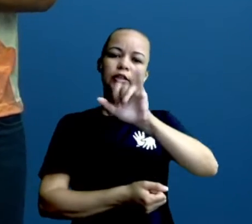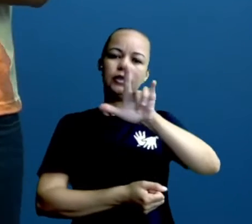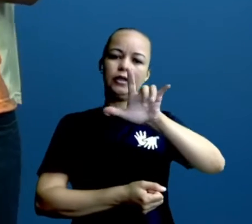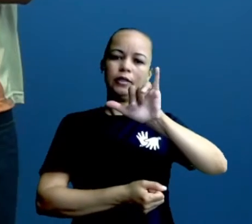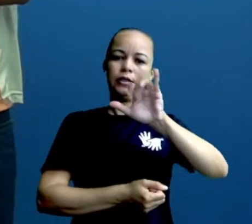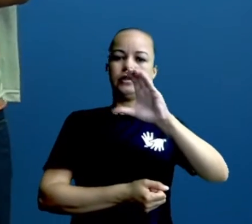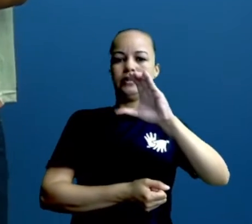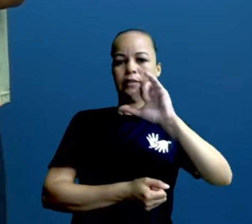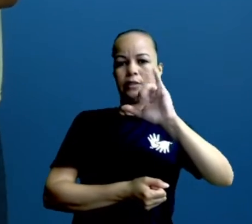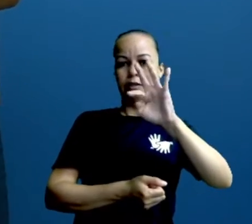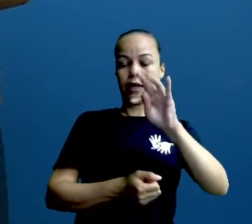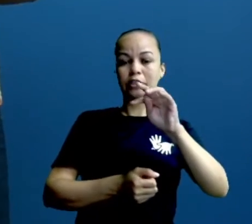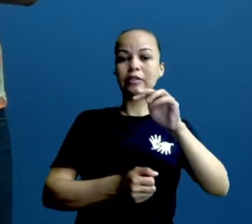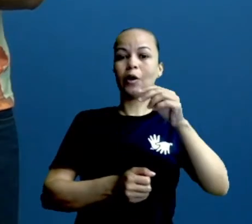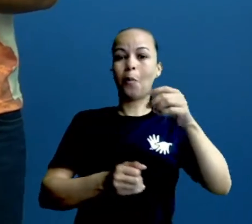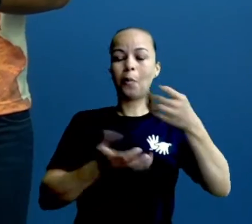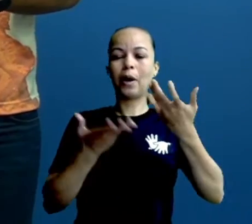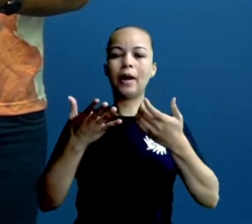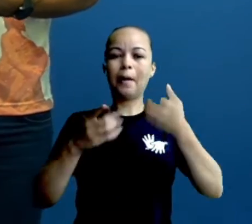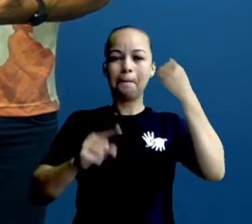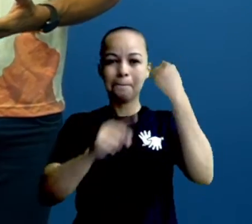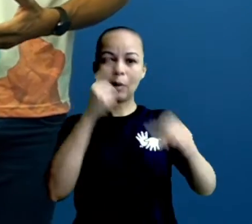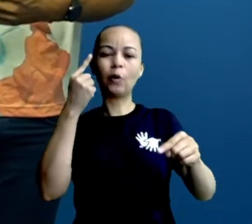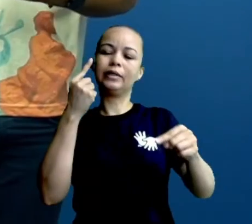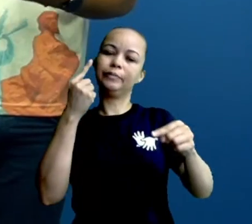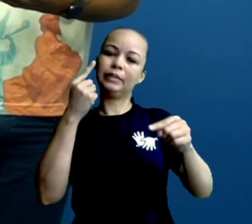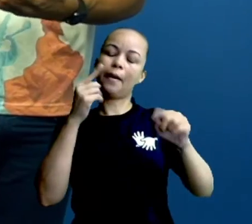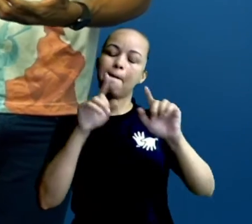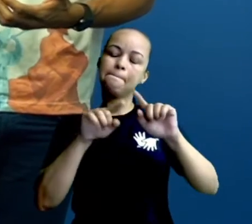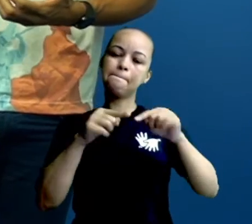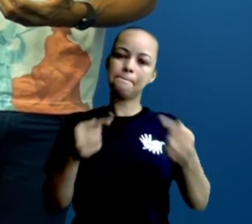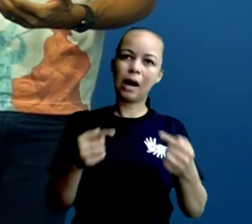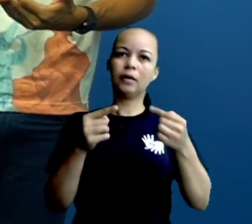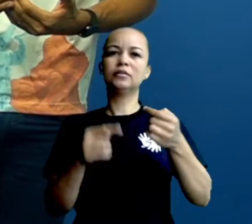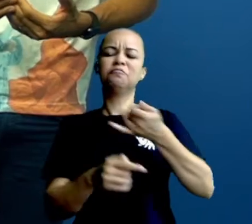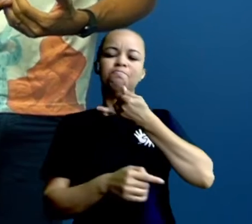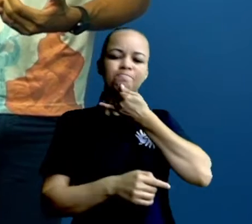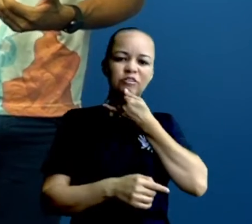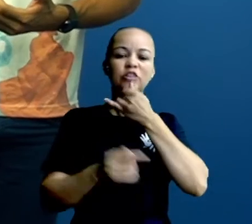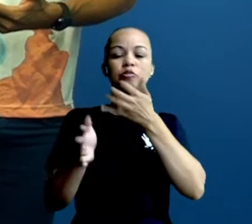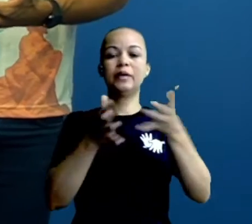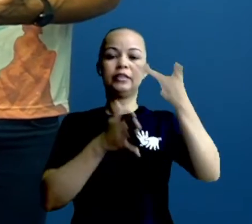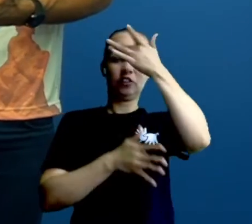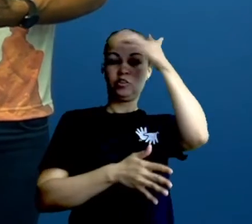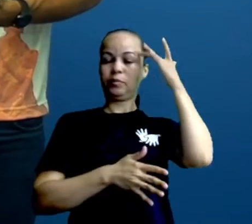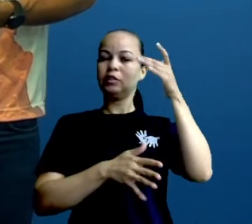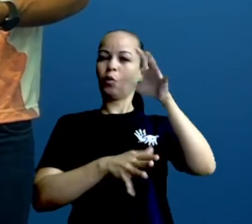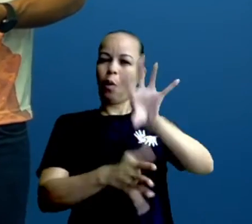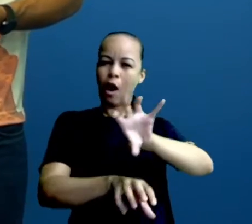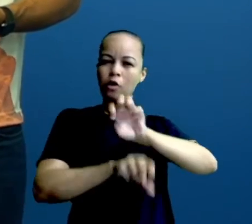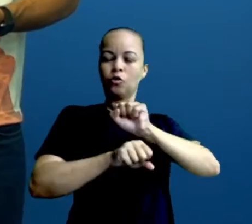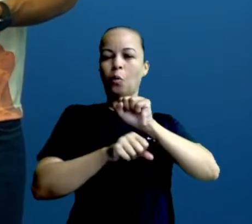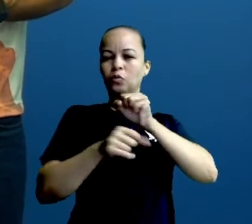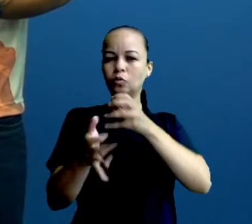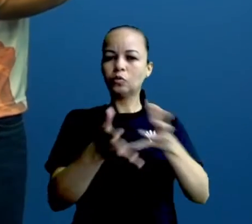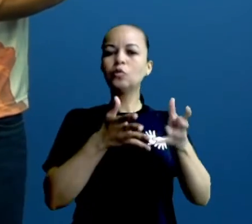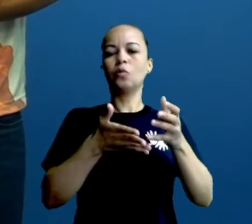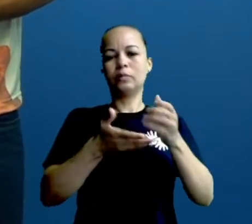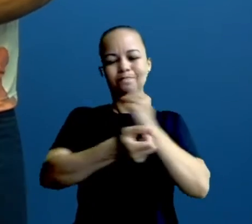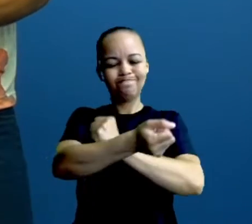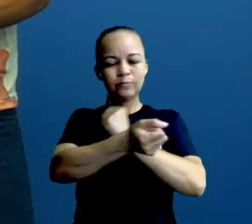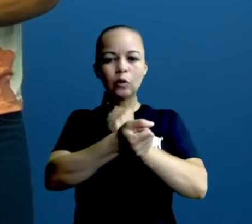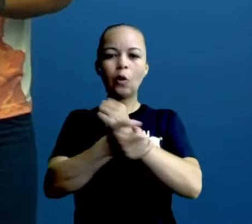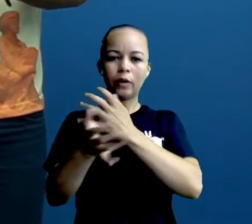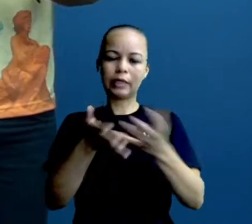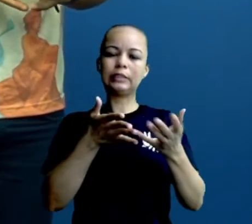são proibidas, mas que infelizmente, né, muitas pessoas acabam ainda consumindo e se tornando